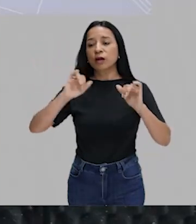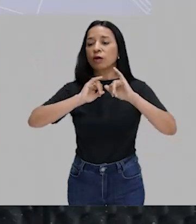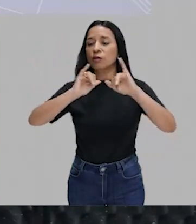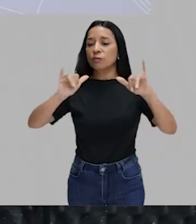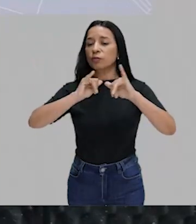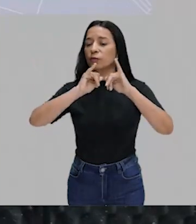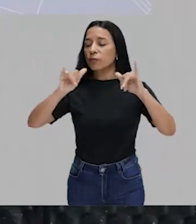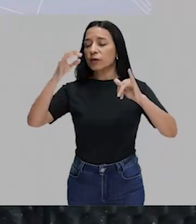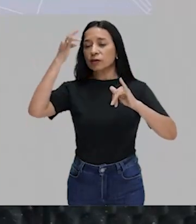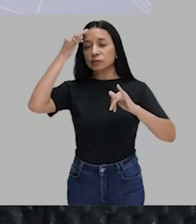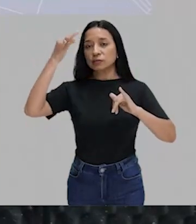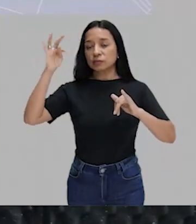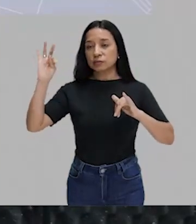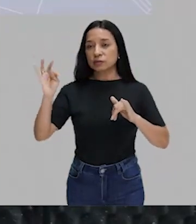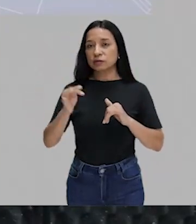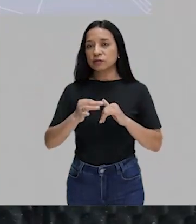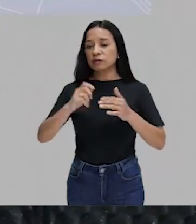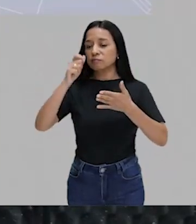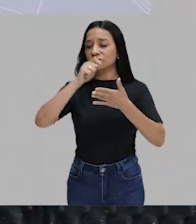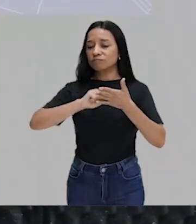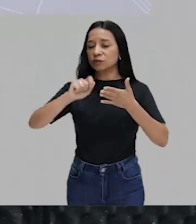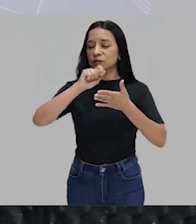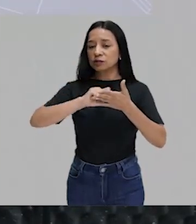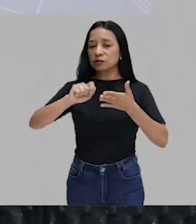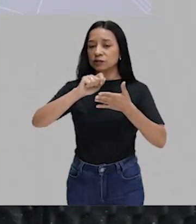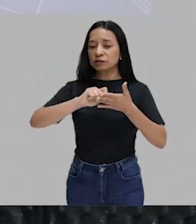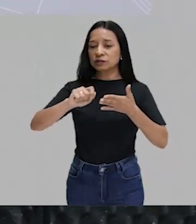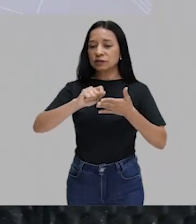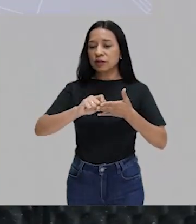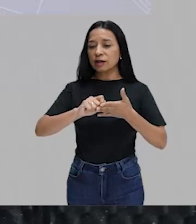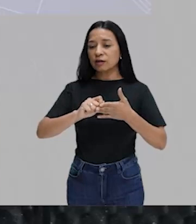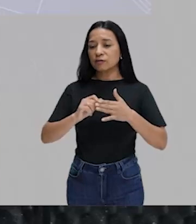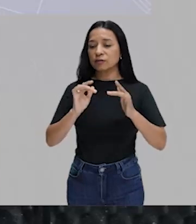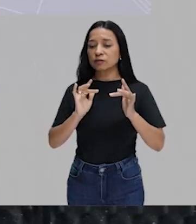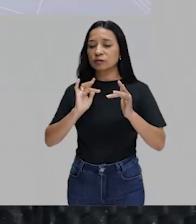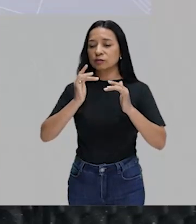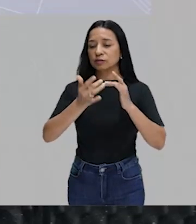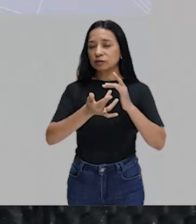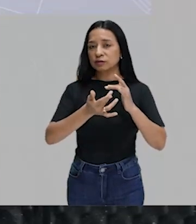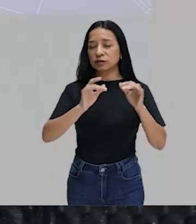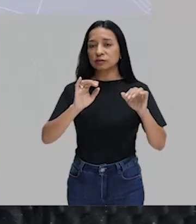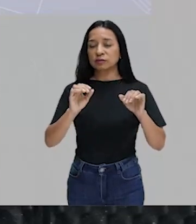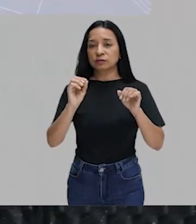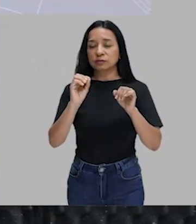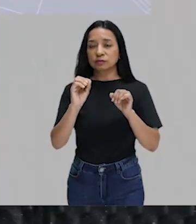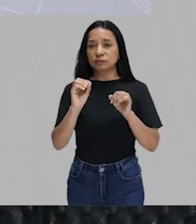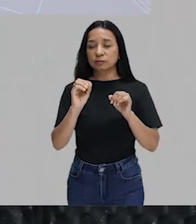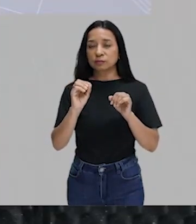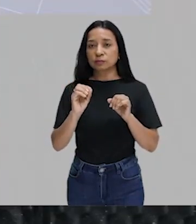propagam essas teorias, escrevem em suas redes sociais, fazem